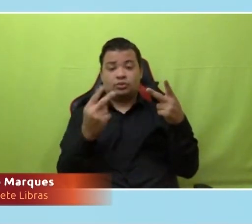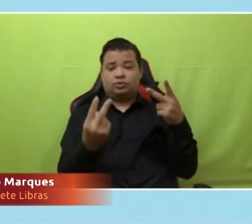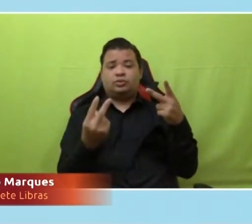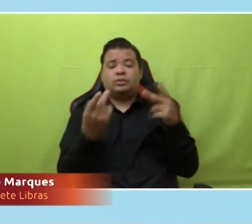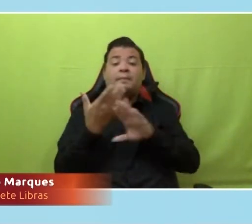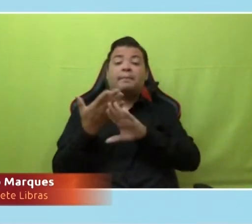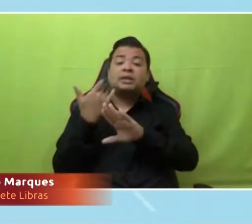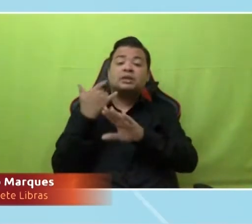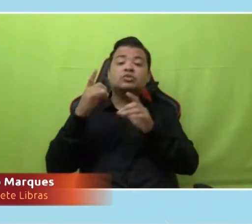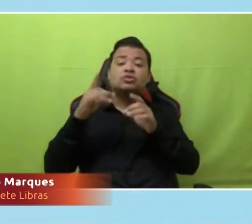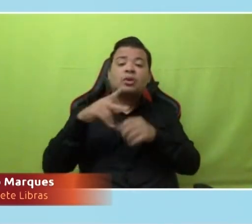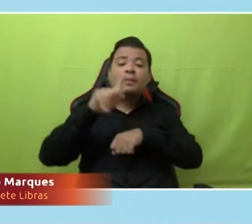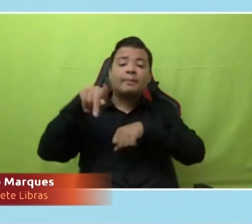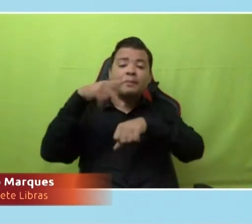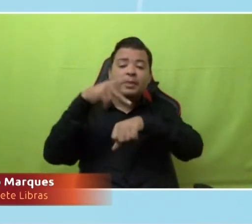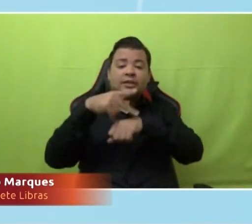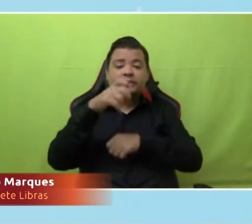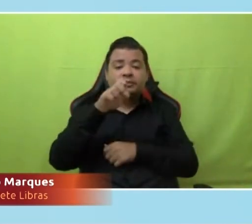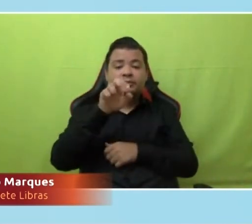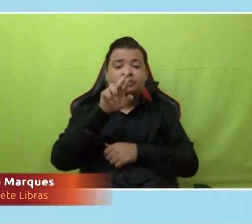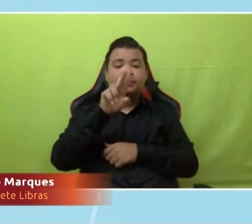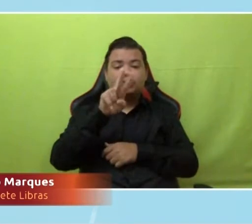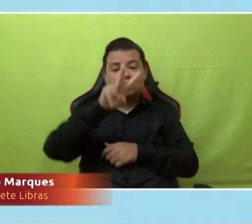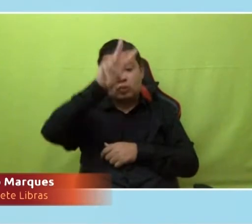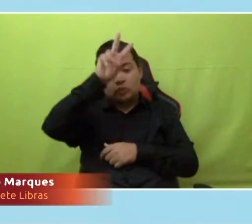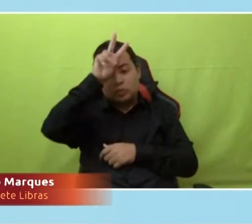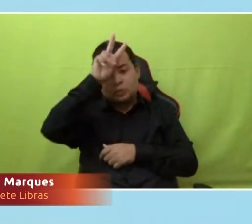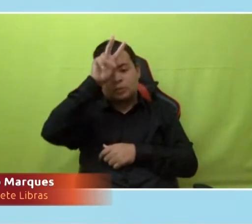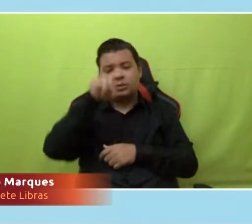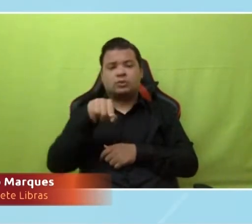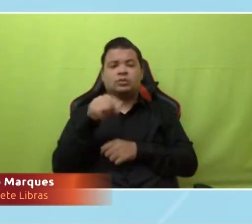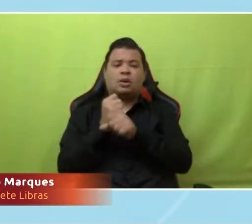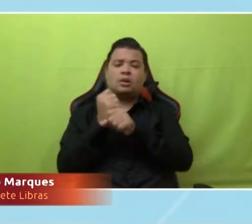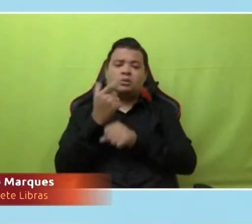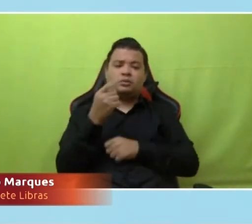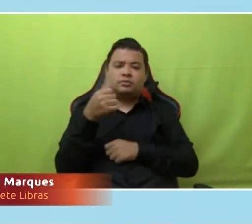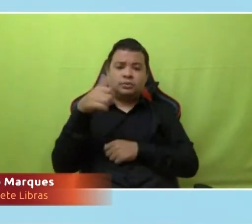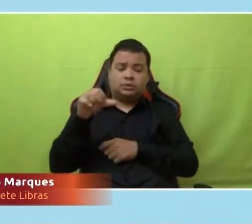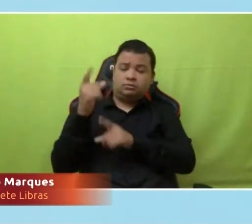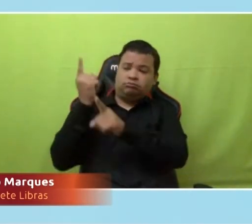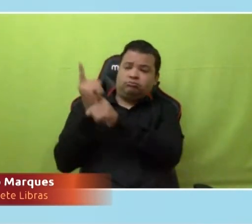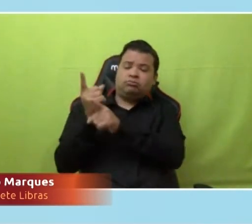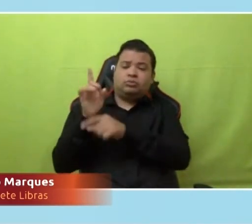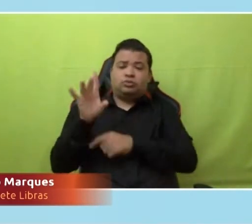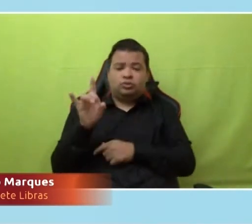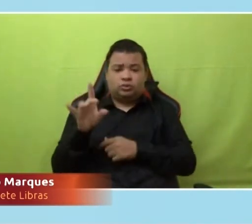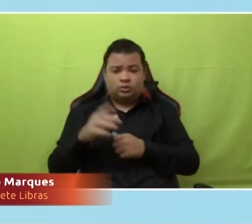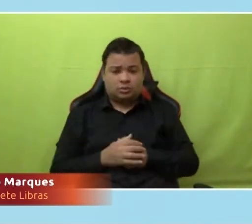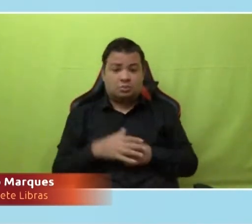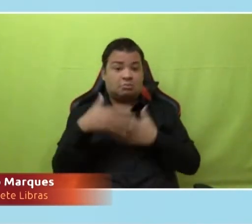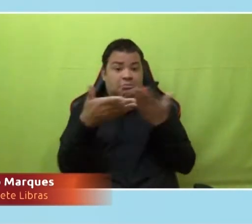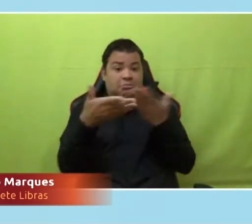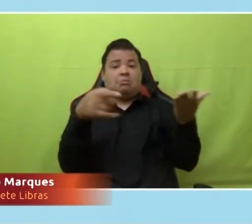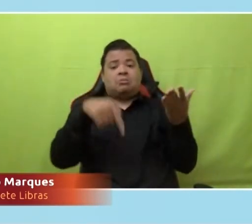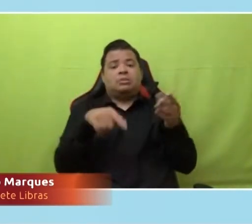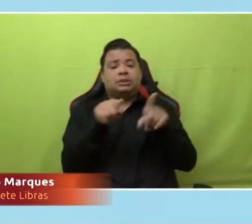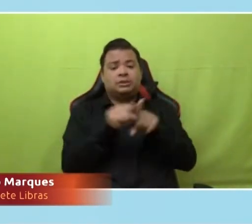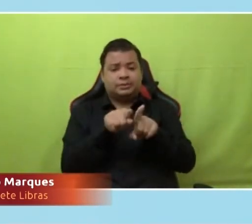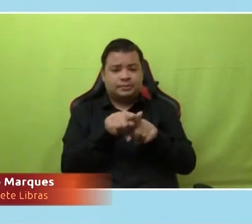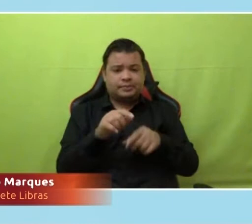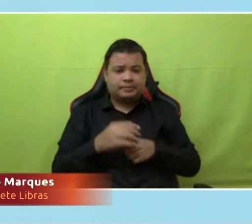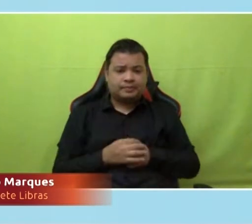2019. Então, a gente precisa estar muito atento para ver o que vai acontecer para frente. Como eu mencionei, a temporada 2023 de